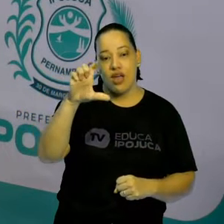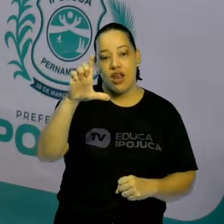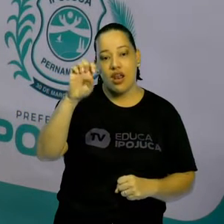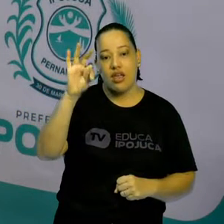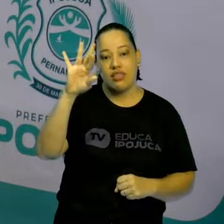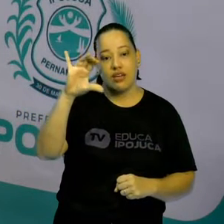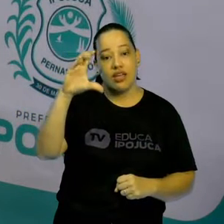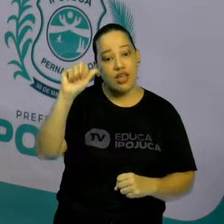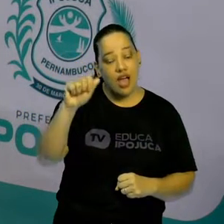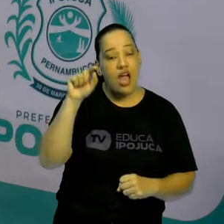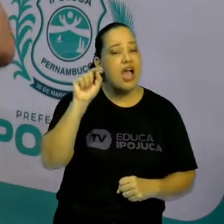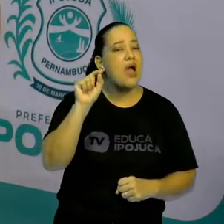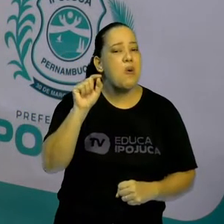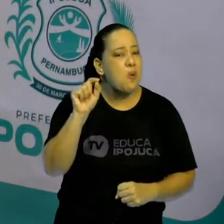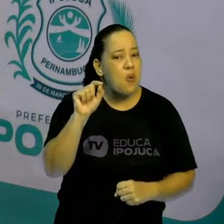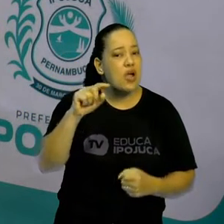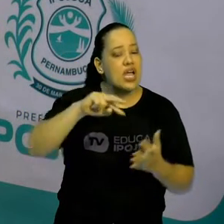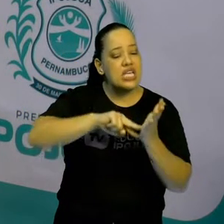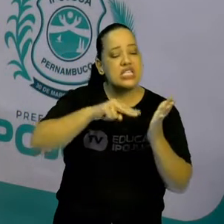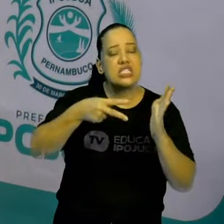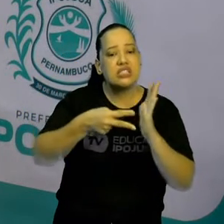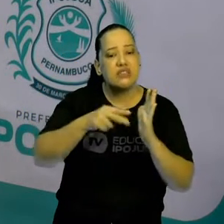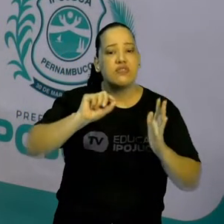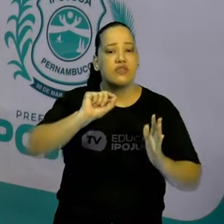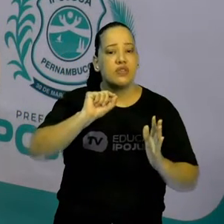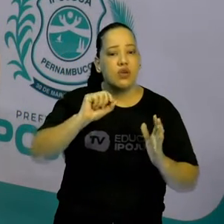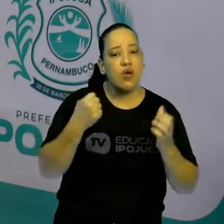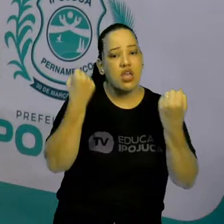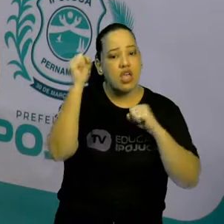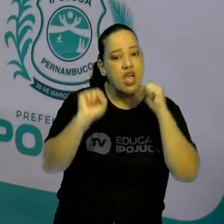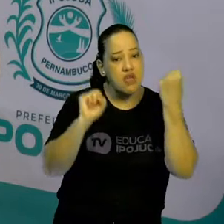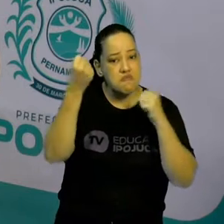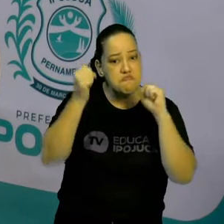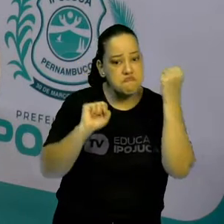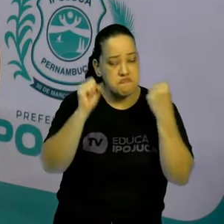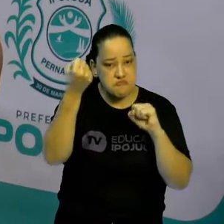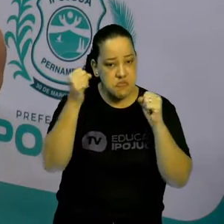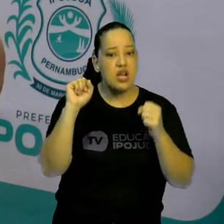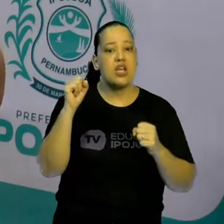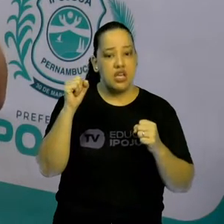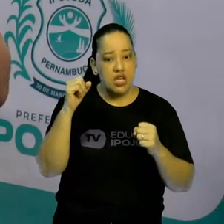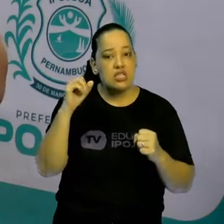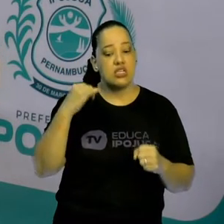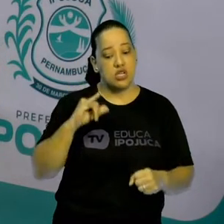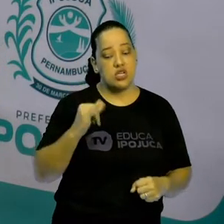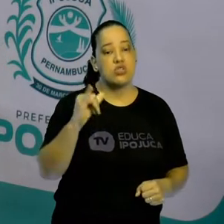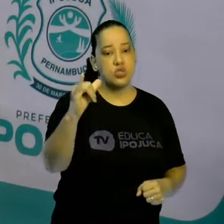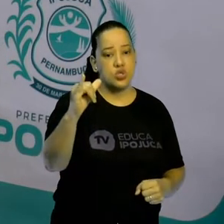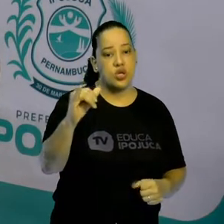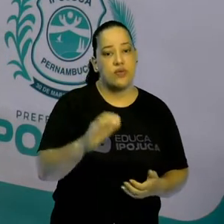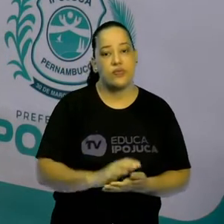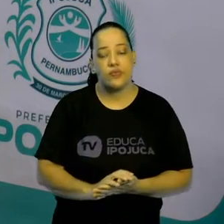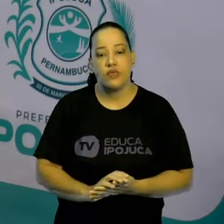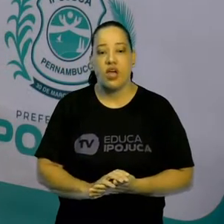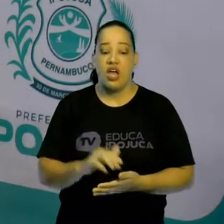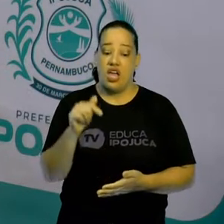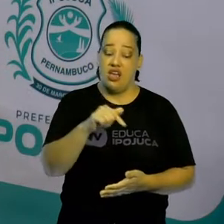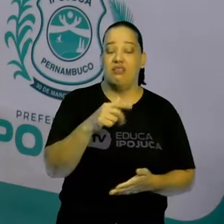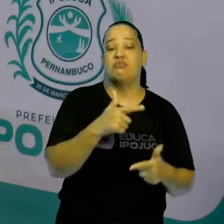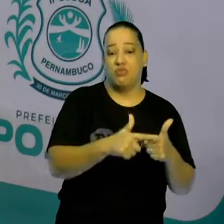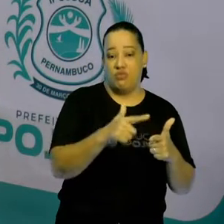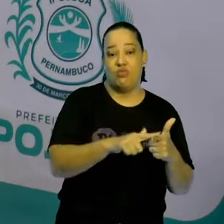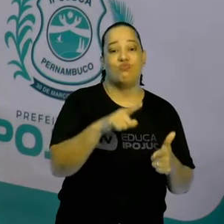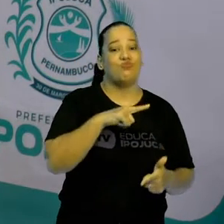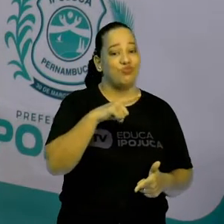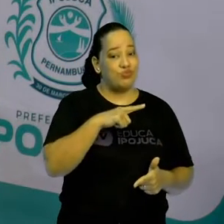daí tem mais desvantagens. Assim, as desvantagens são mais prejudiciais para a gente do que as